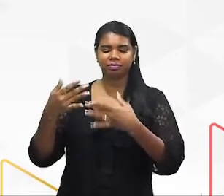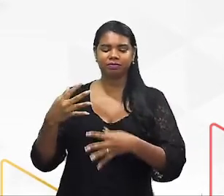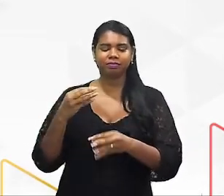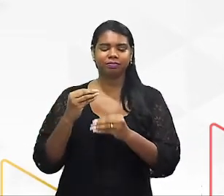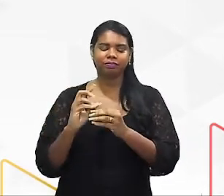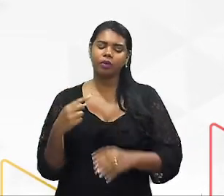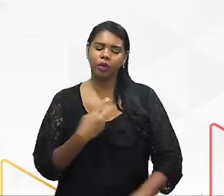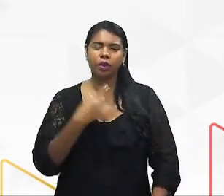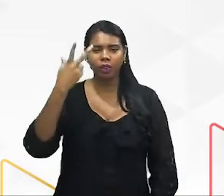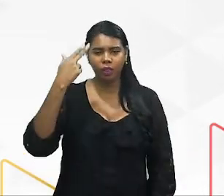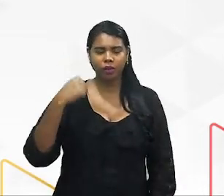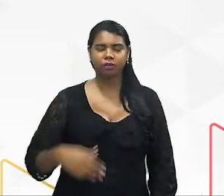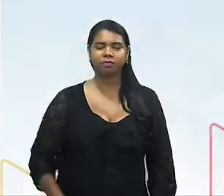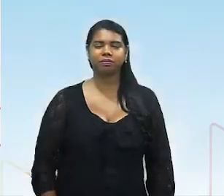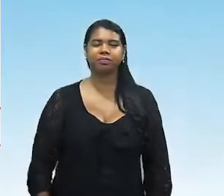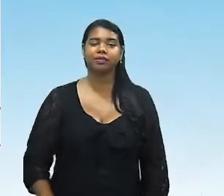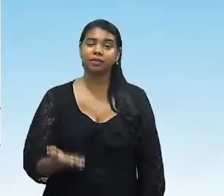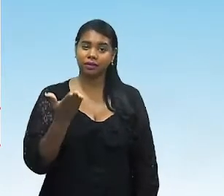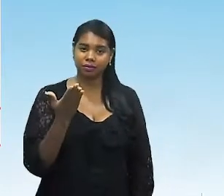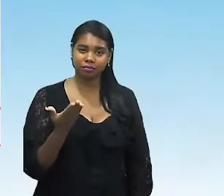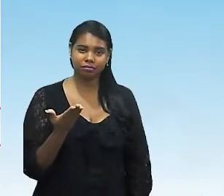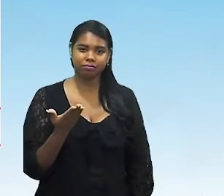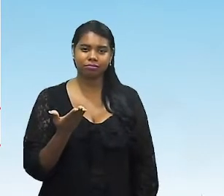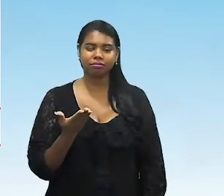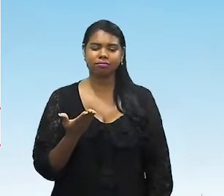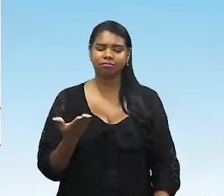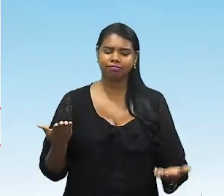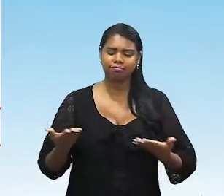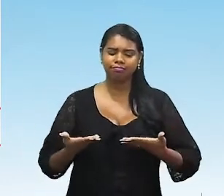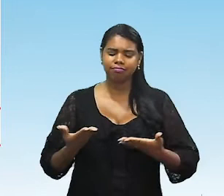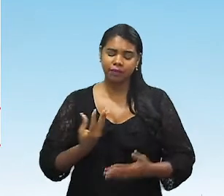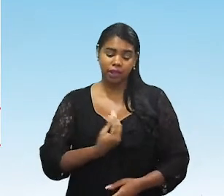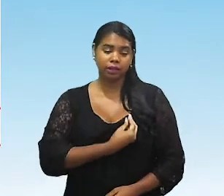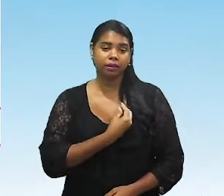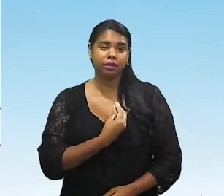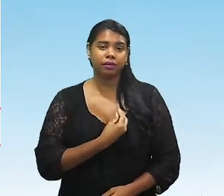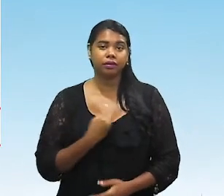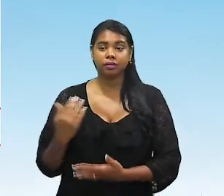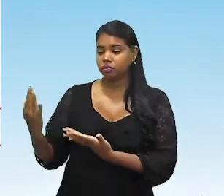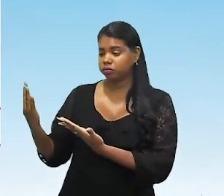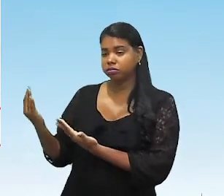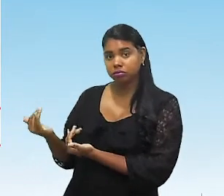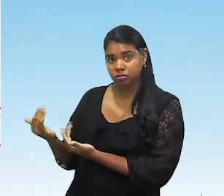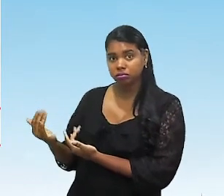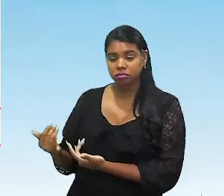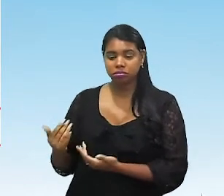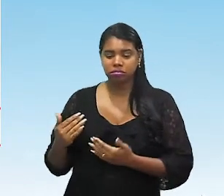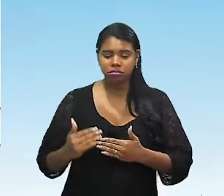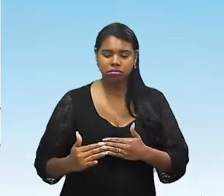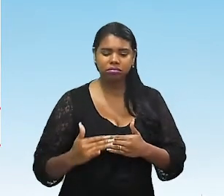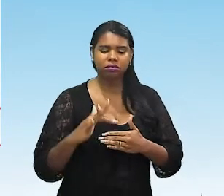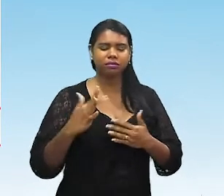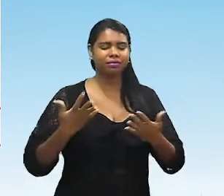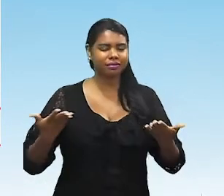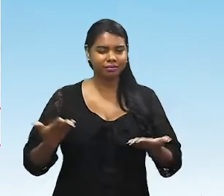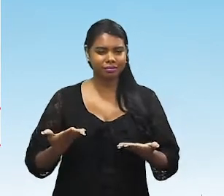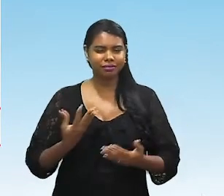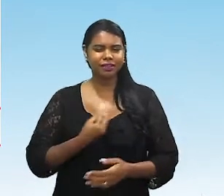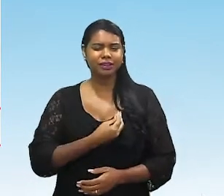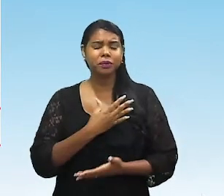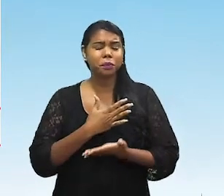por nós mesmos. Então, vocês que estão me experienciando aí, vivenciando a adolescência no momento, né? Vocês